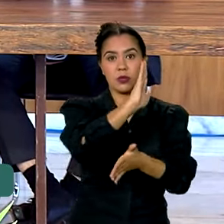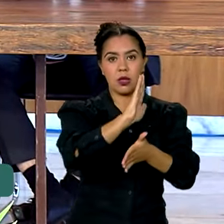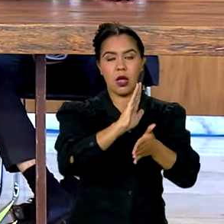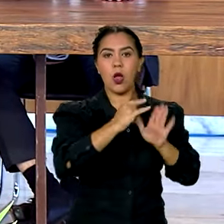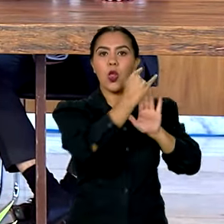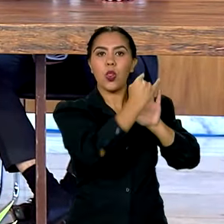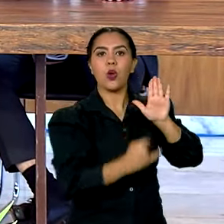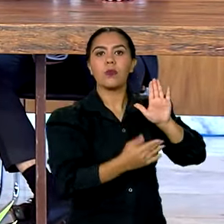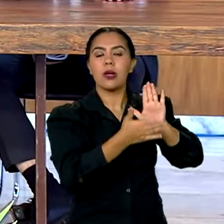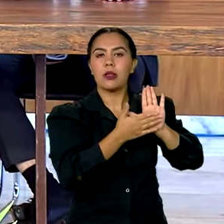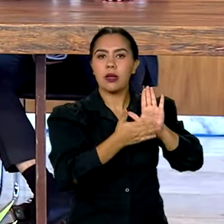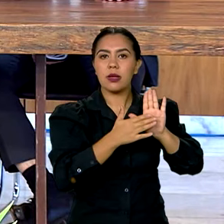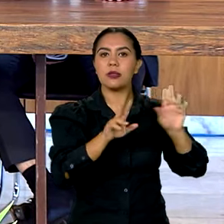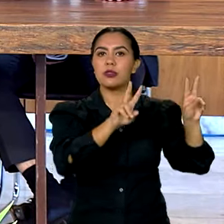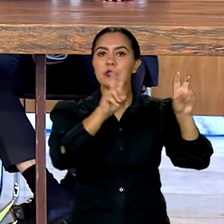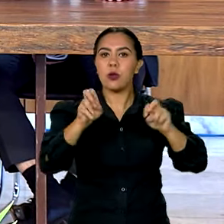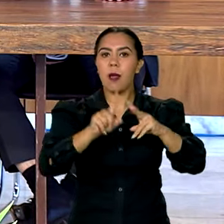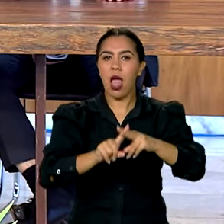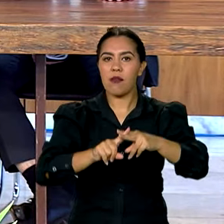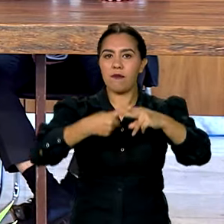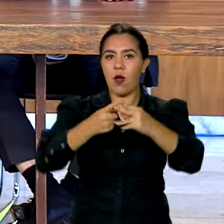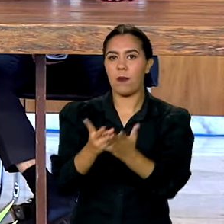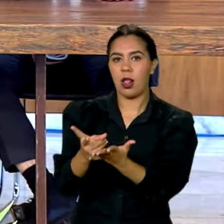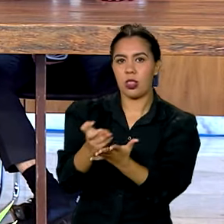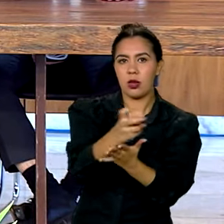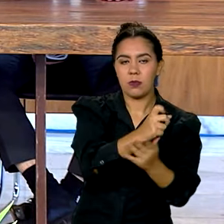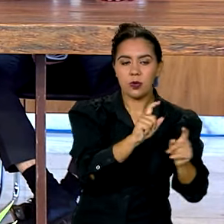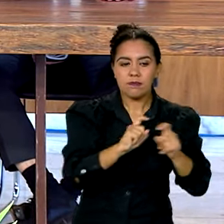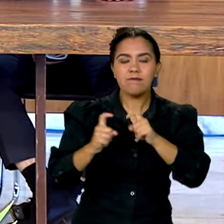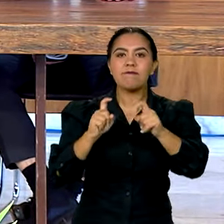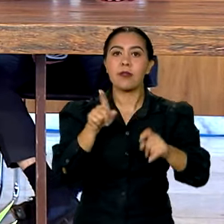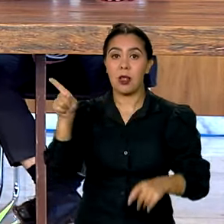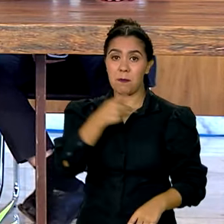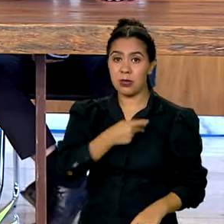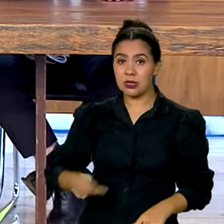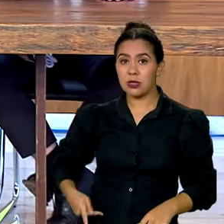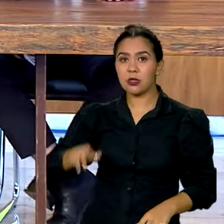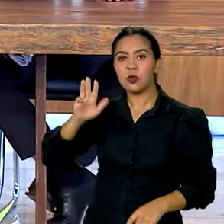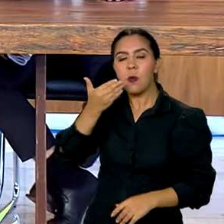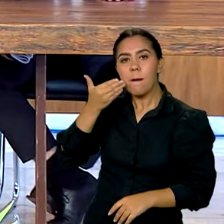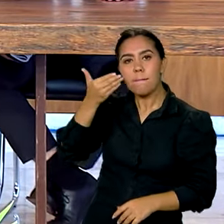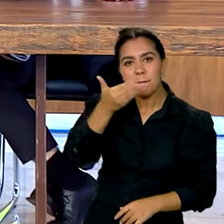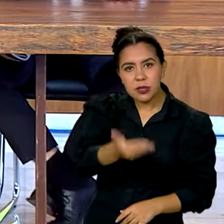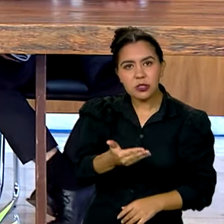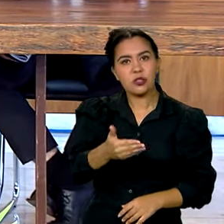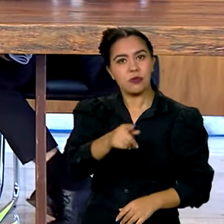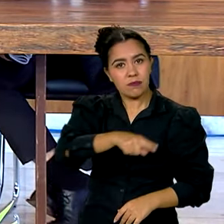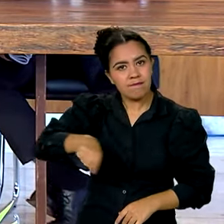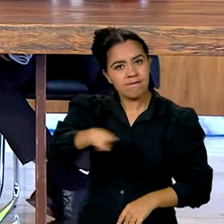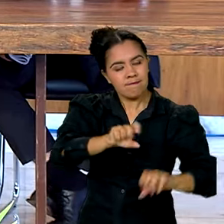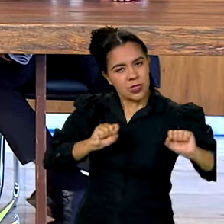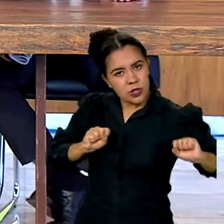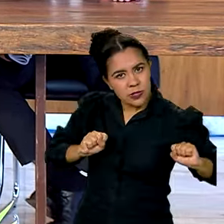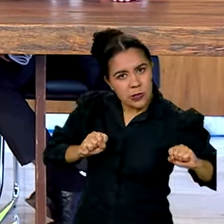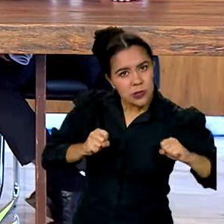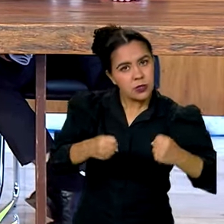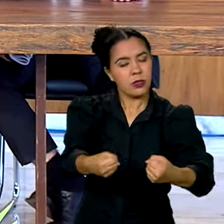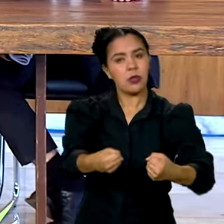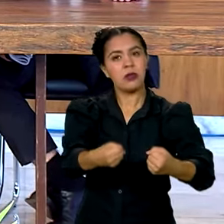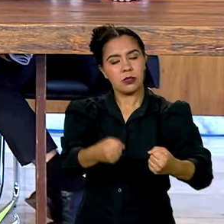tributária. Então, ele pediu muito empenho dos ministros presentes para que